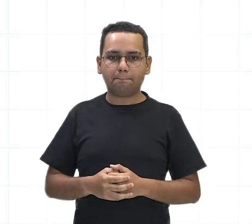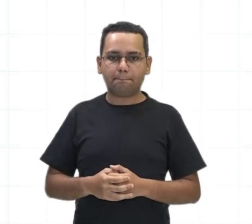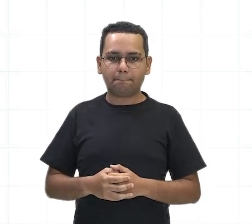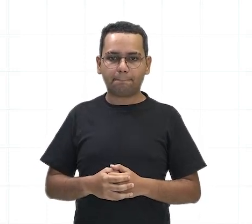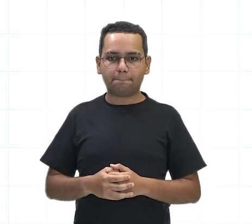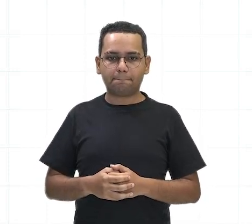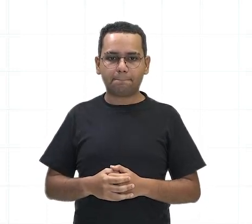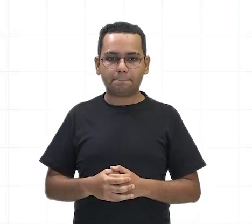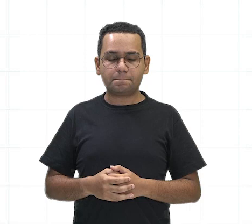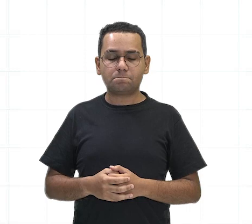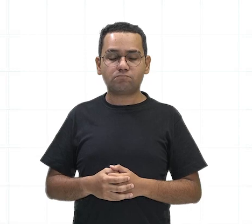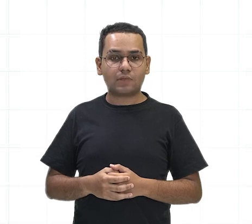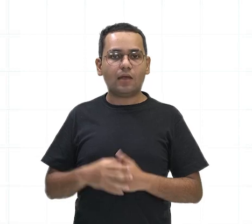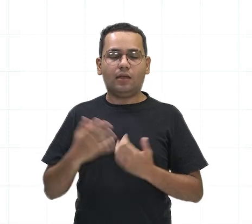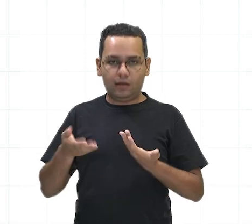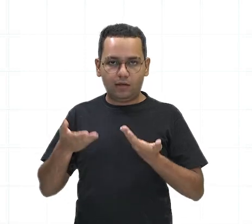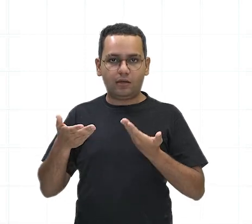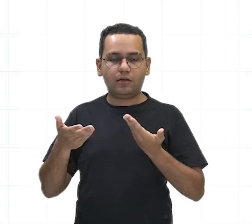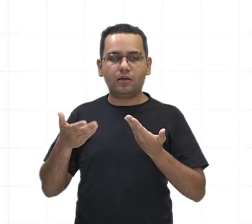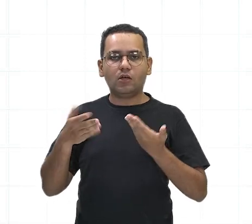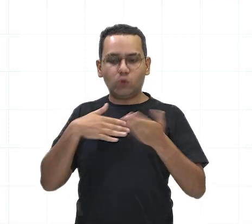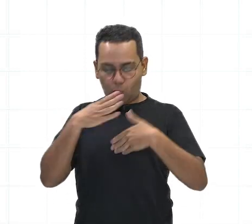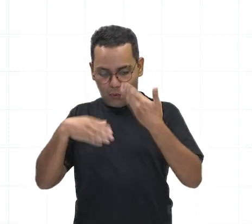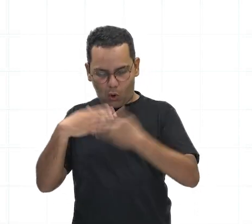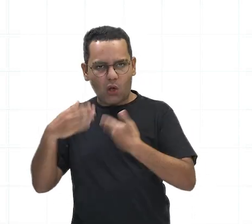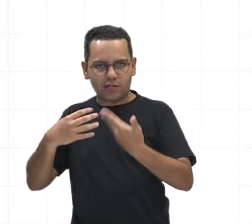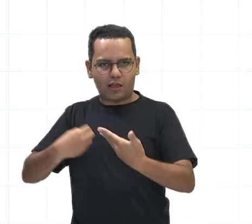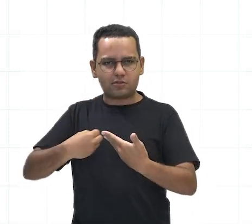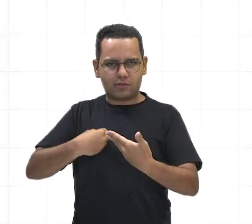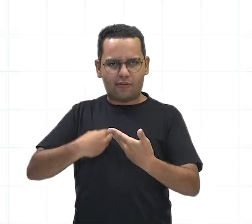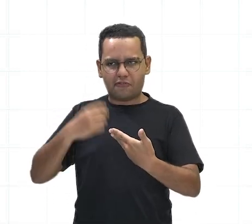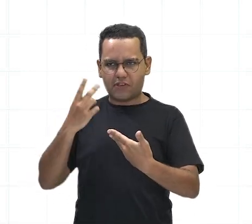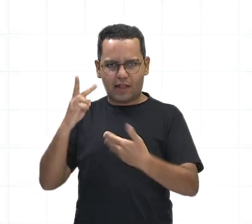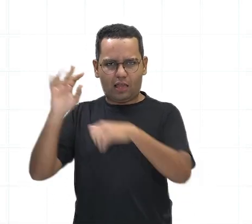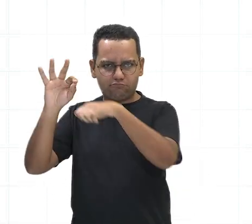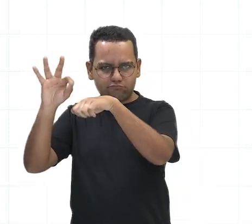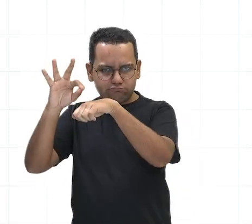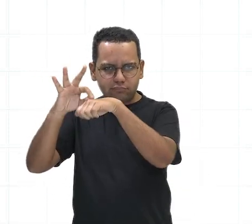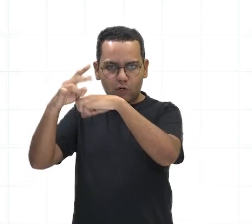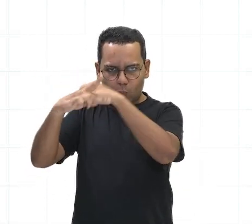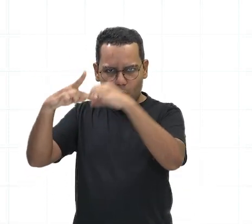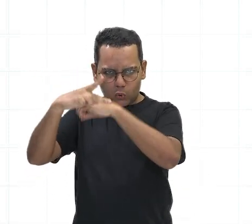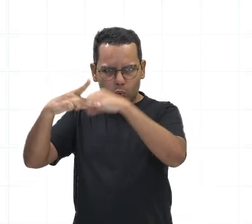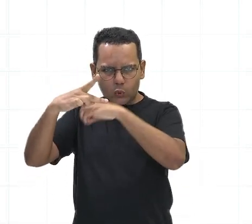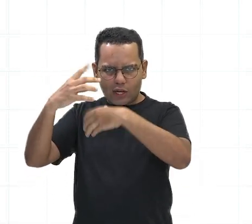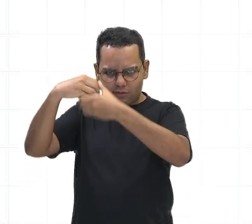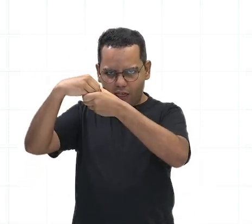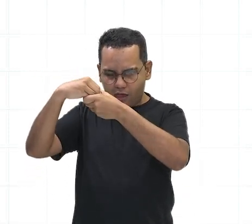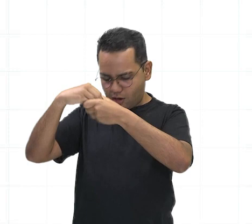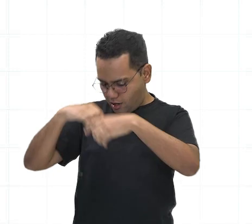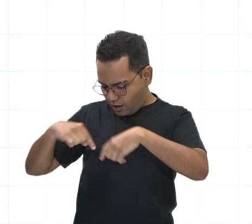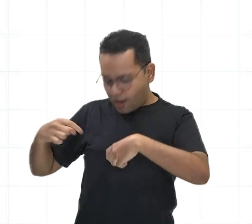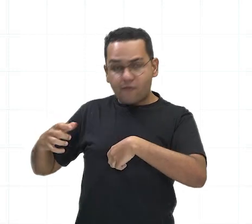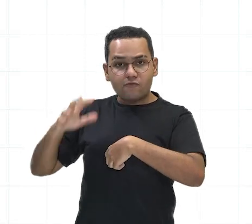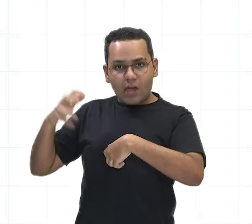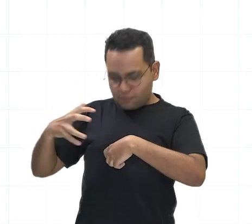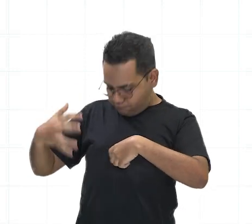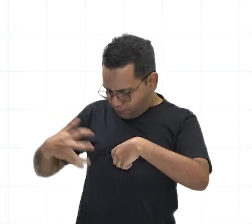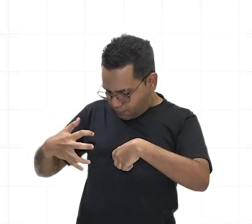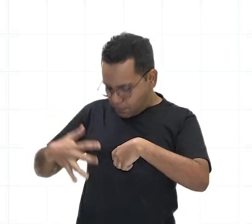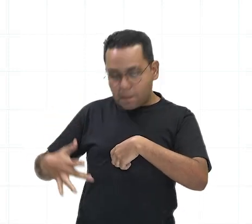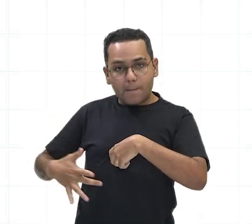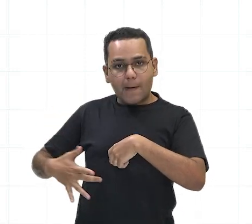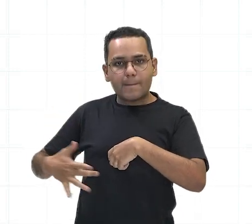essa fase ali onde ele está atacando o fígado da pessoa. Por isso que o sintoma característico é justamente a icterícia.